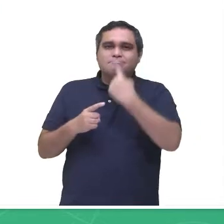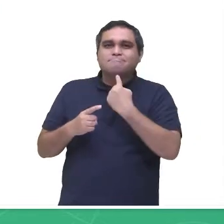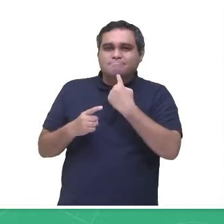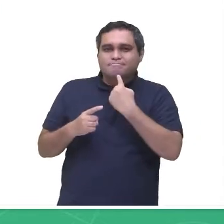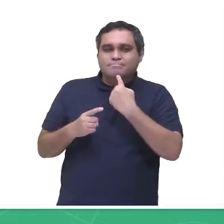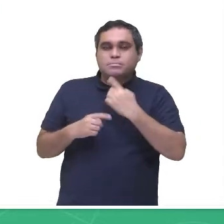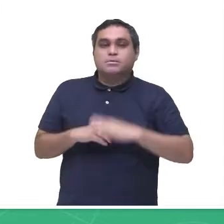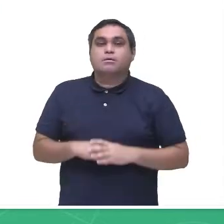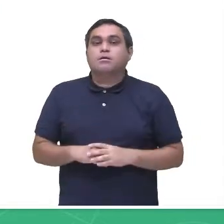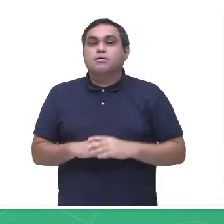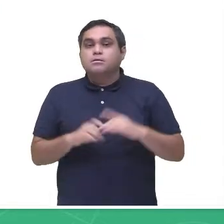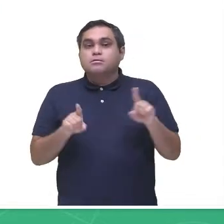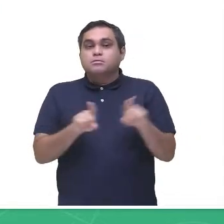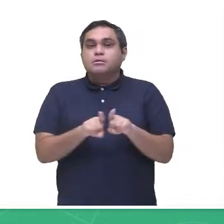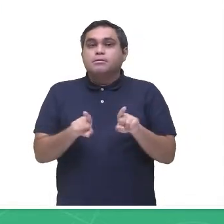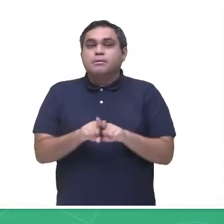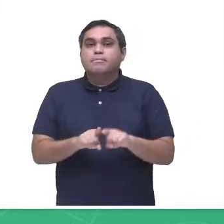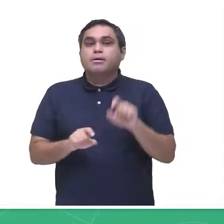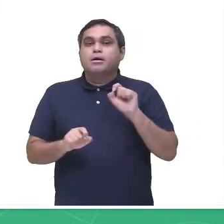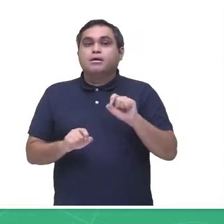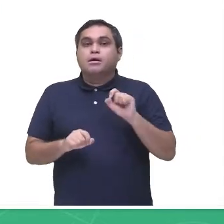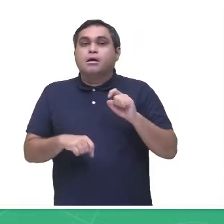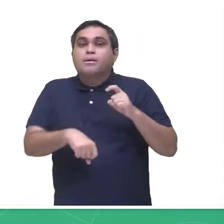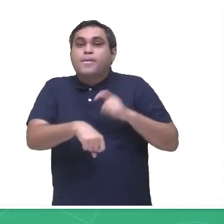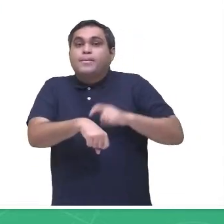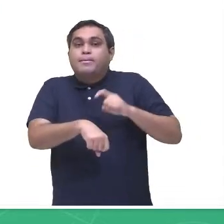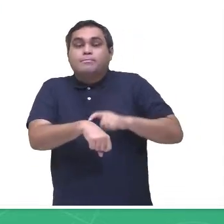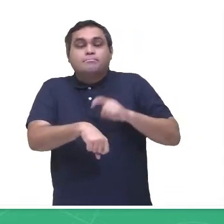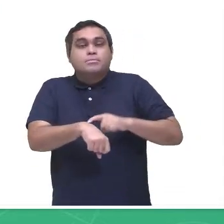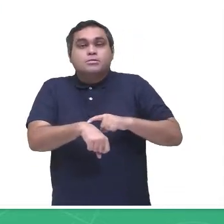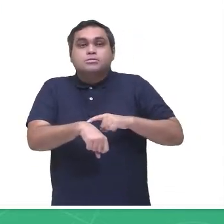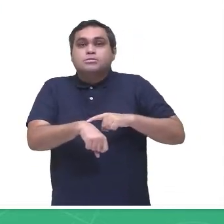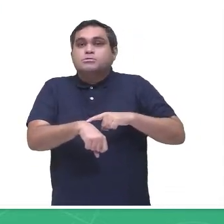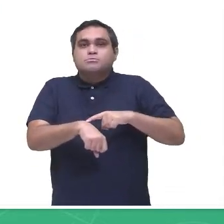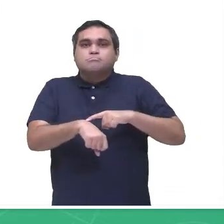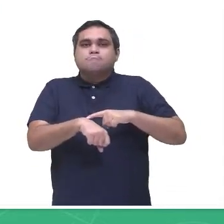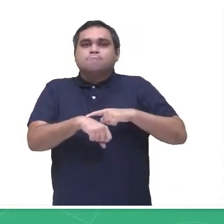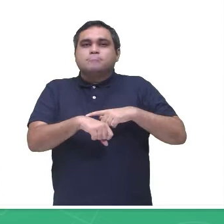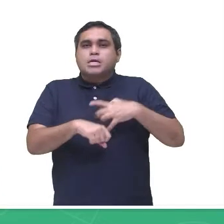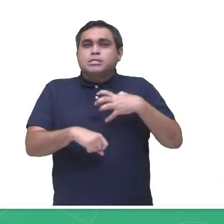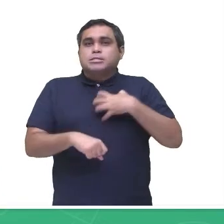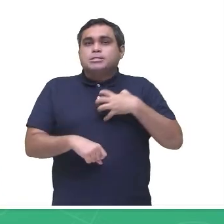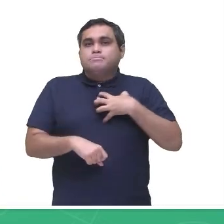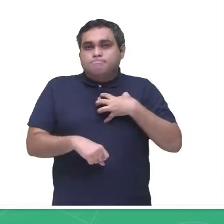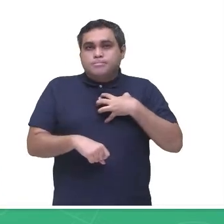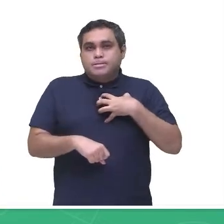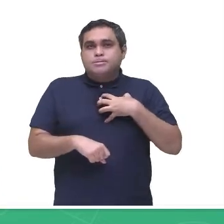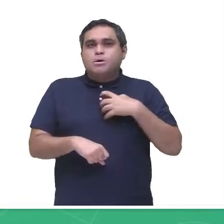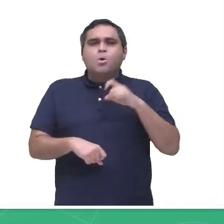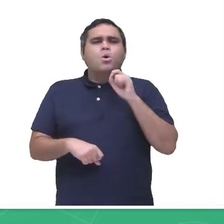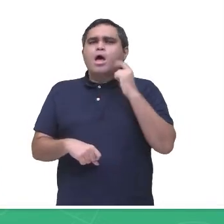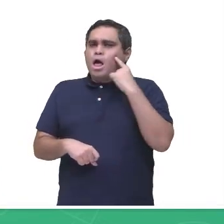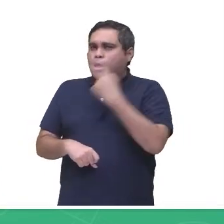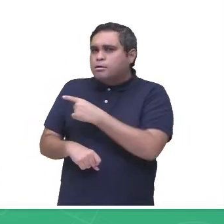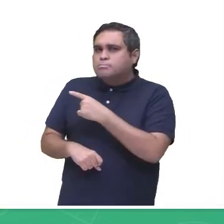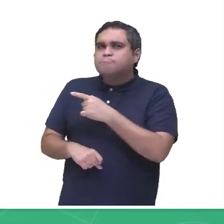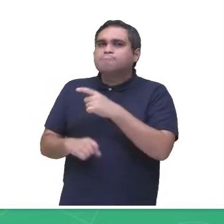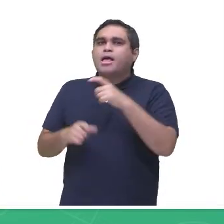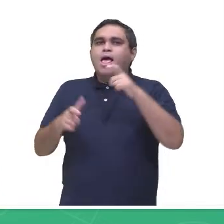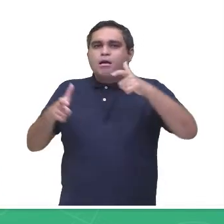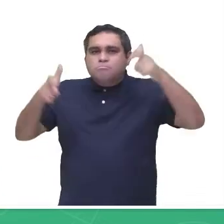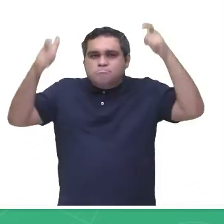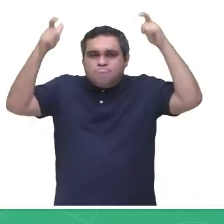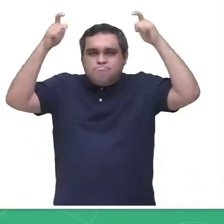da dramaticidade da cena, tá? Então, o que é isso? A coroação de Cristo. Justamente